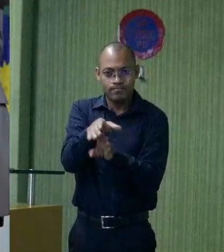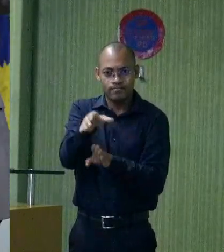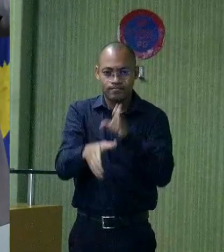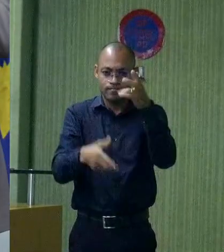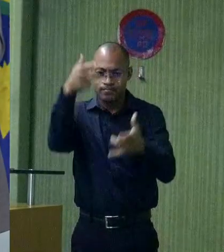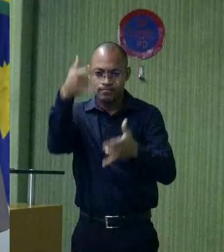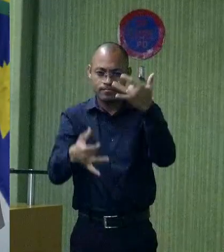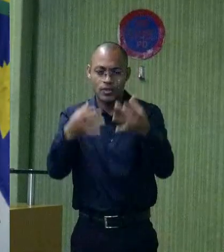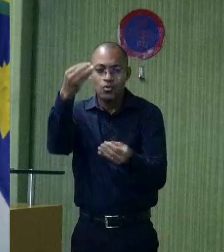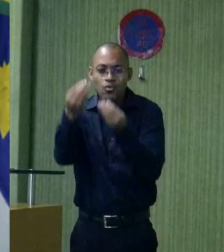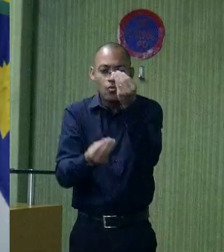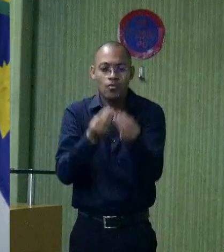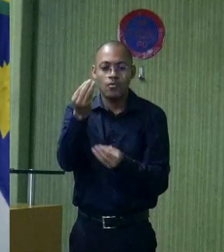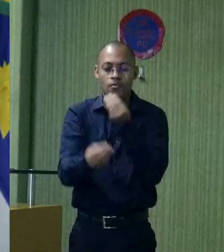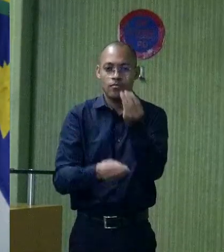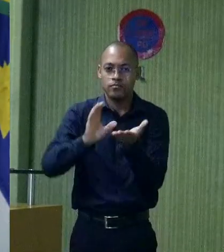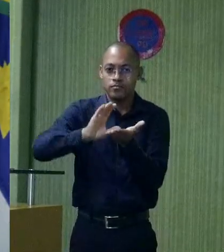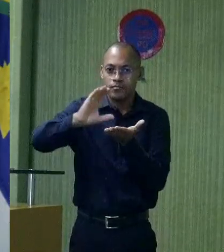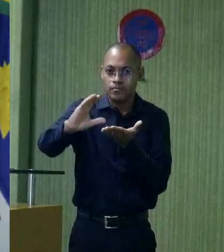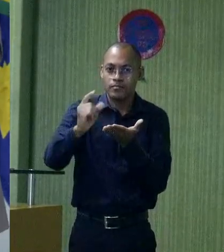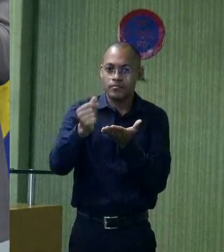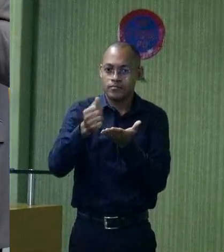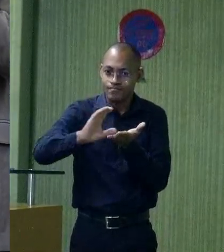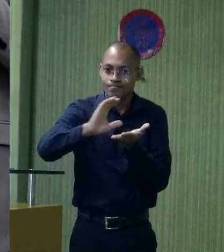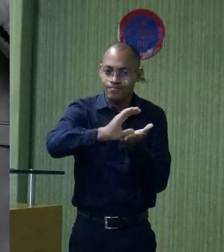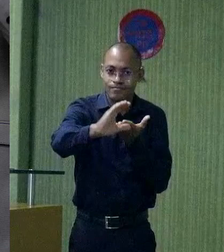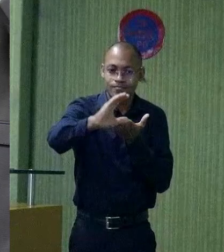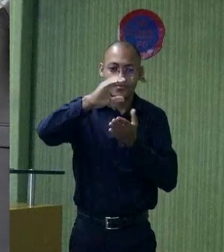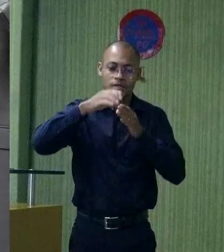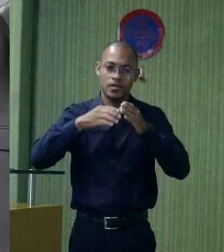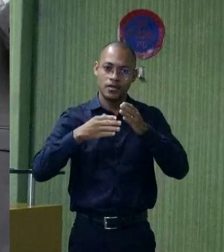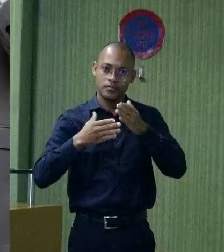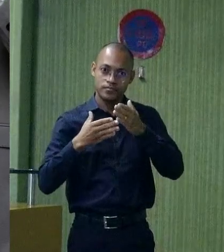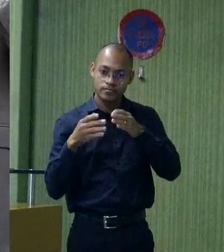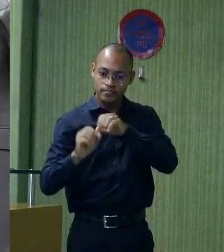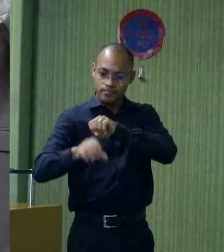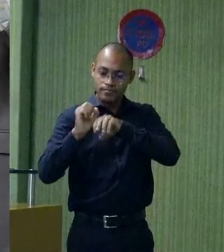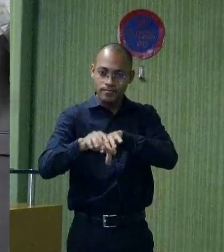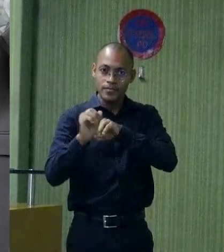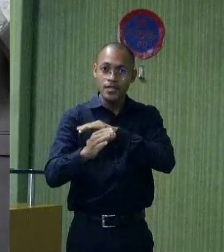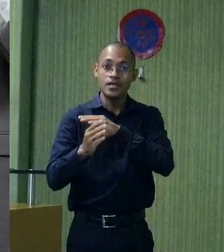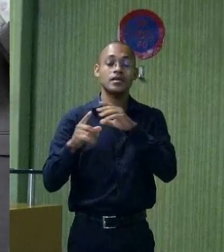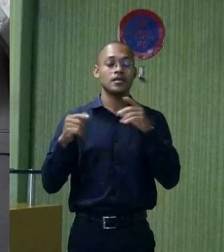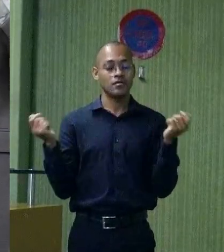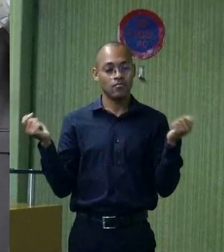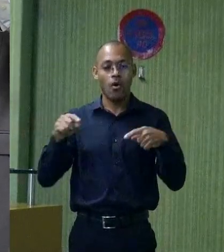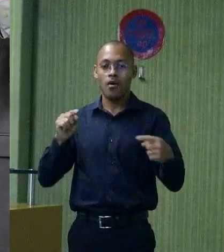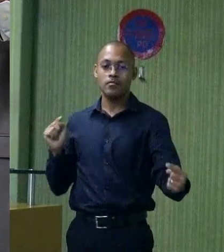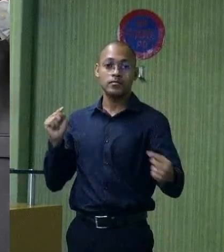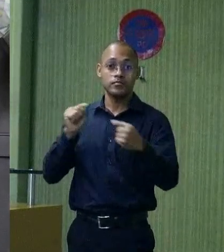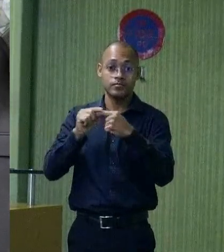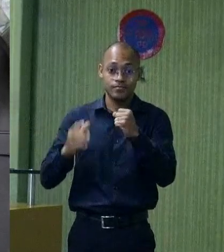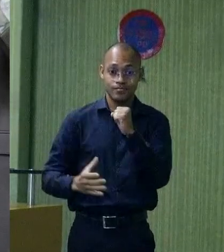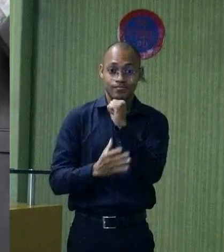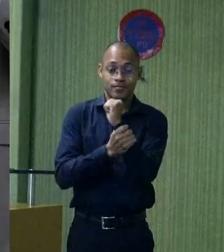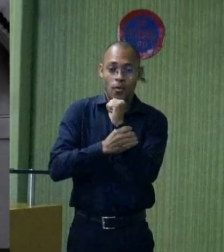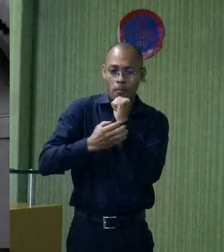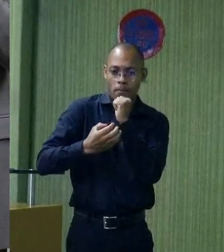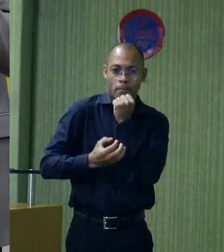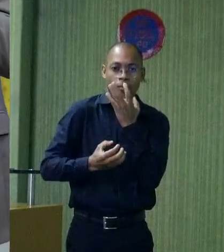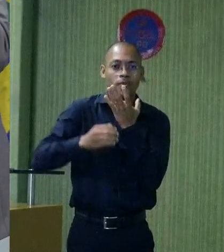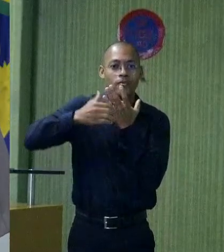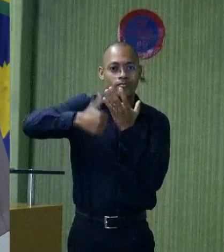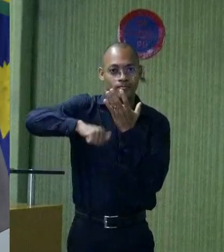deve ser investido né os recursos da educação a fim de que a gente possa garantir né a qualidade do ensino e uma